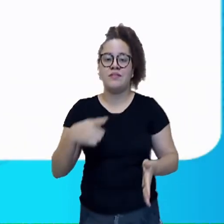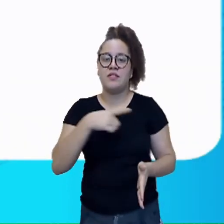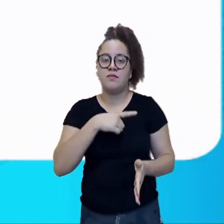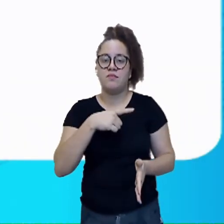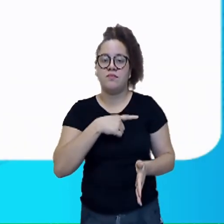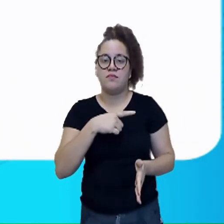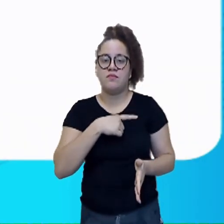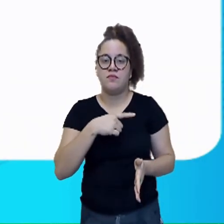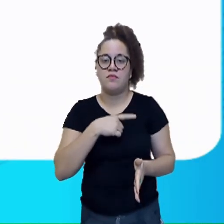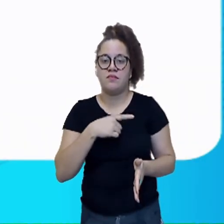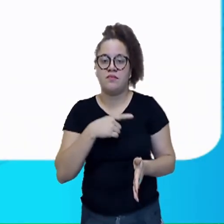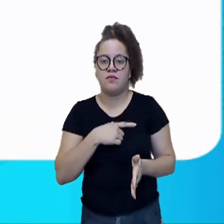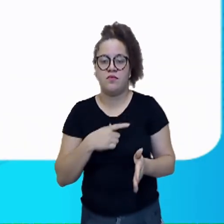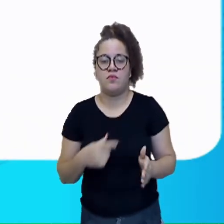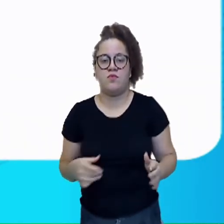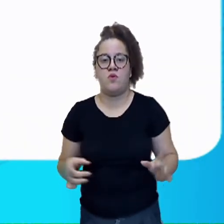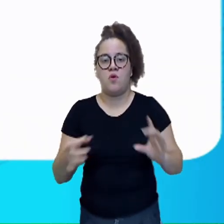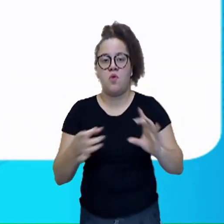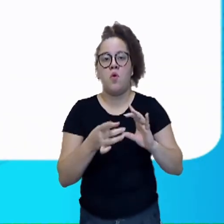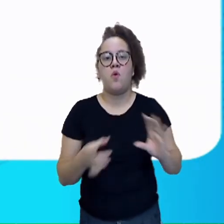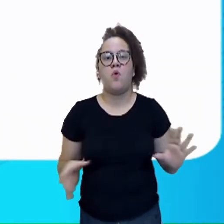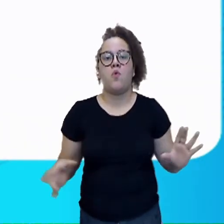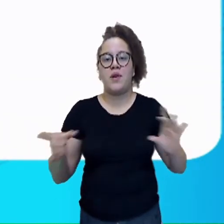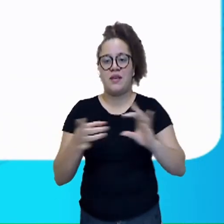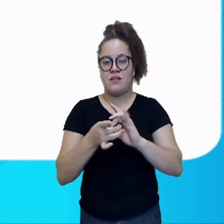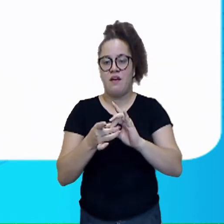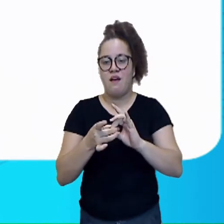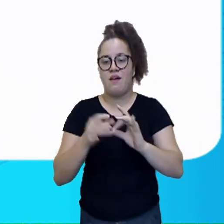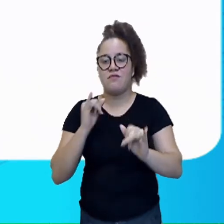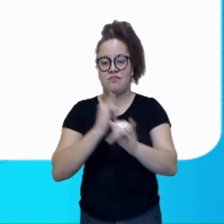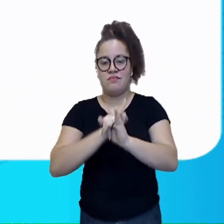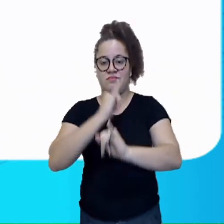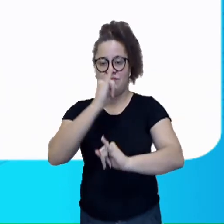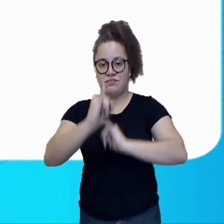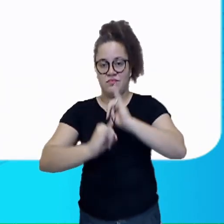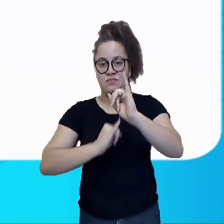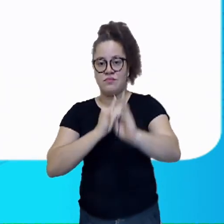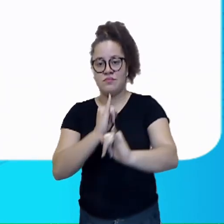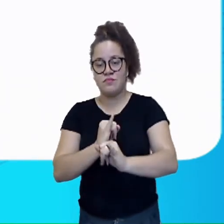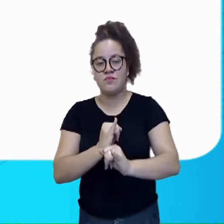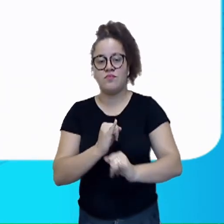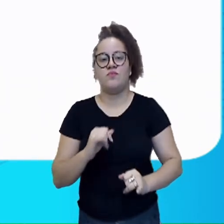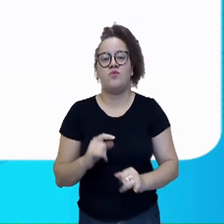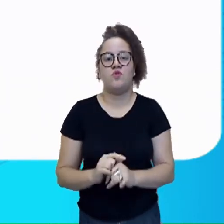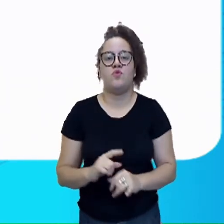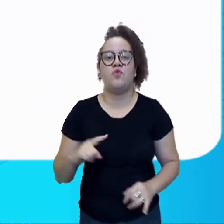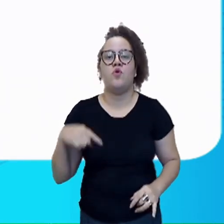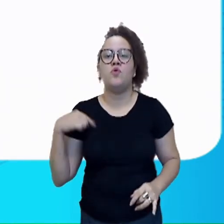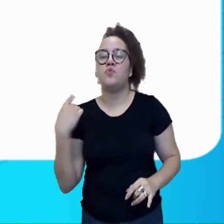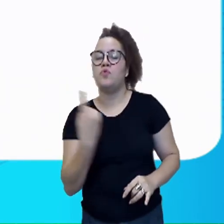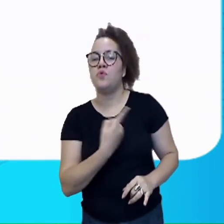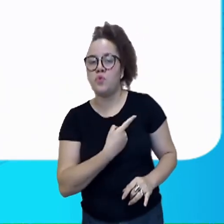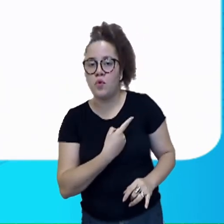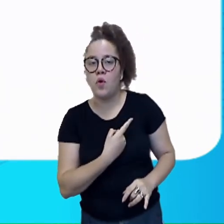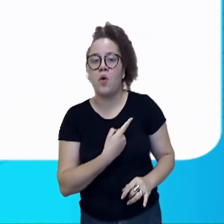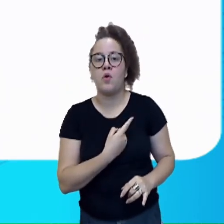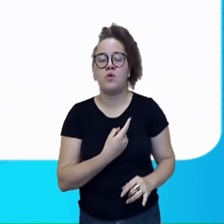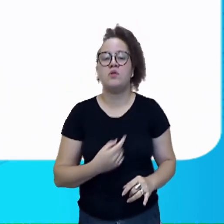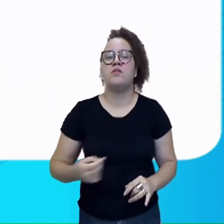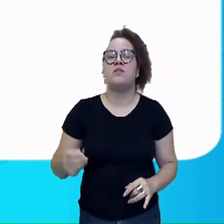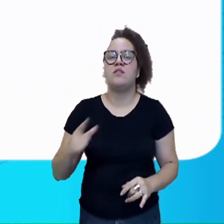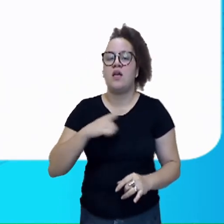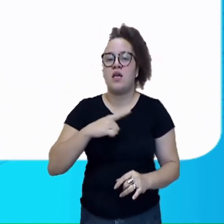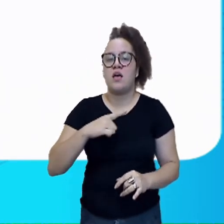quê? Plugado na internet. Hoje, nós, com toda certeza, todo mundo hoje tem um pouco de